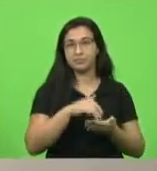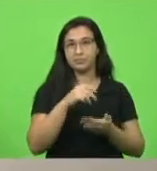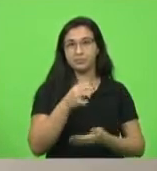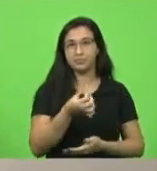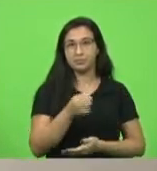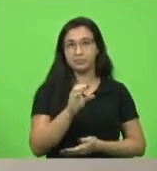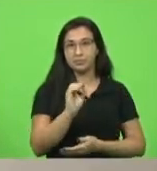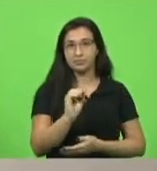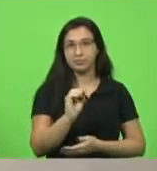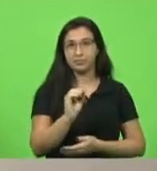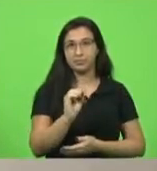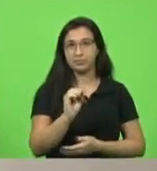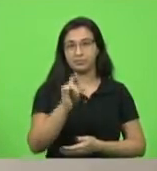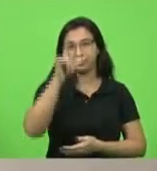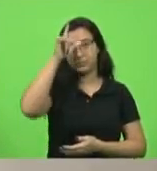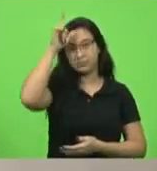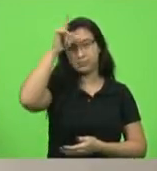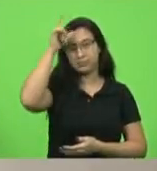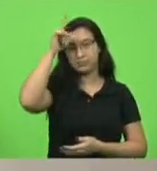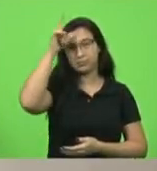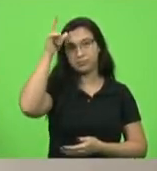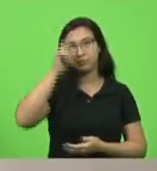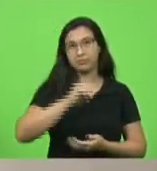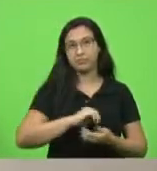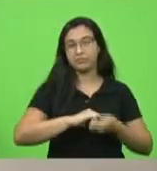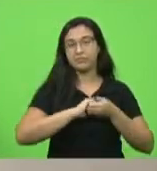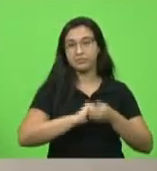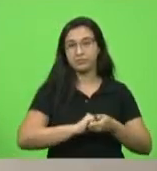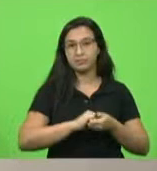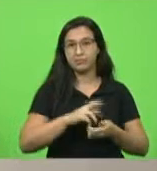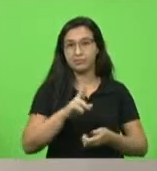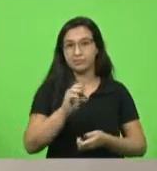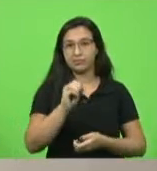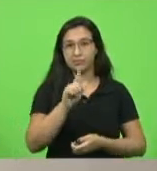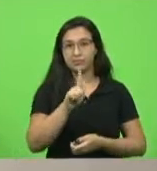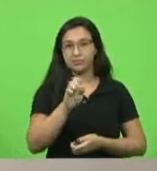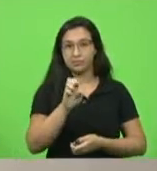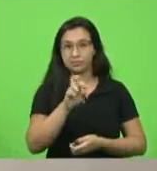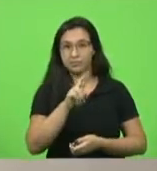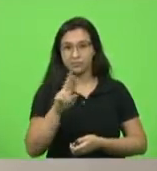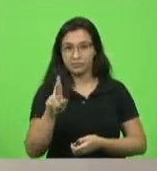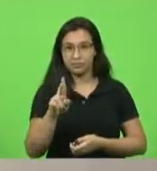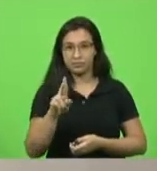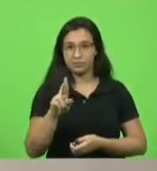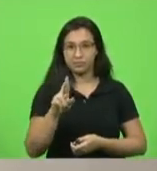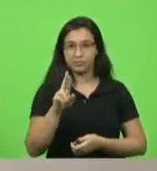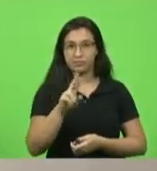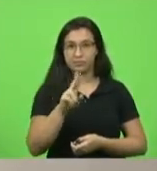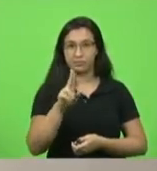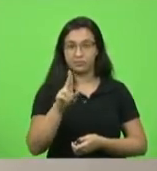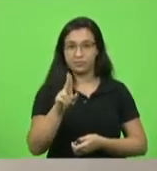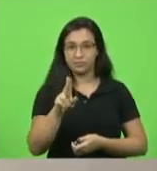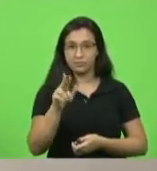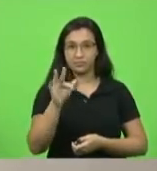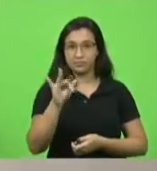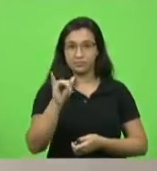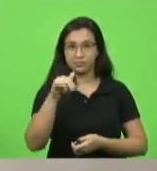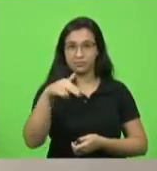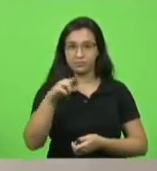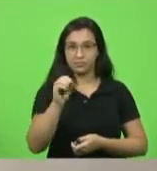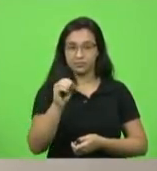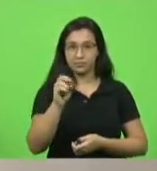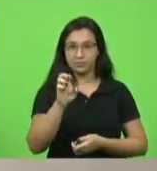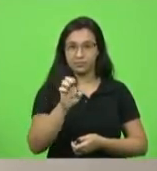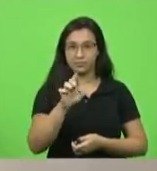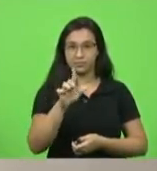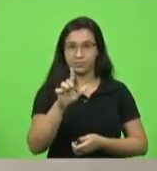60, autor deputado Sargento Lima, cumprimentando os senhores Roger Peterson Rufino Medeiros e Hélder Oliveira Medeiros pelo